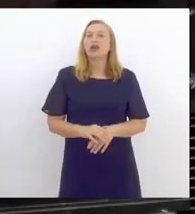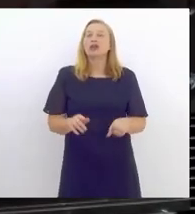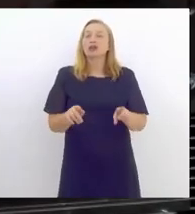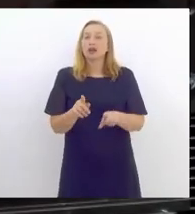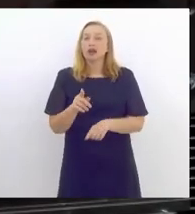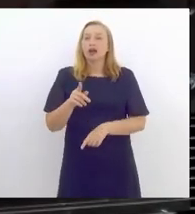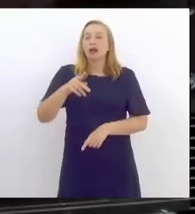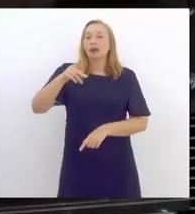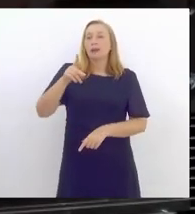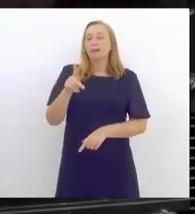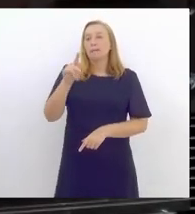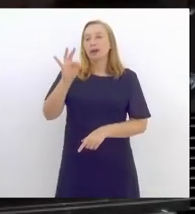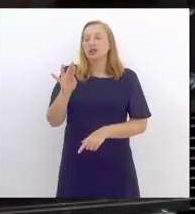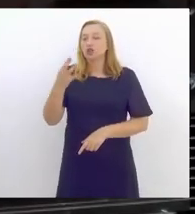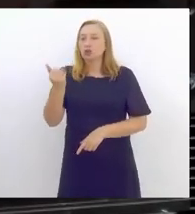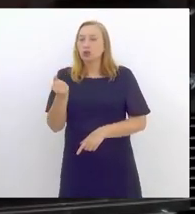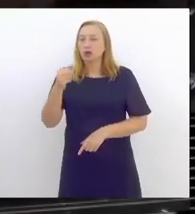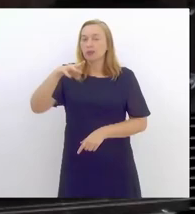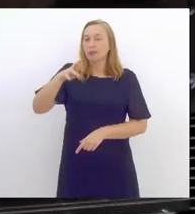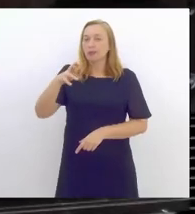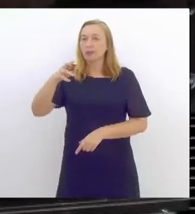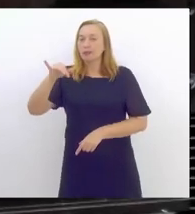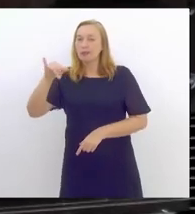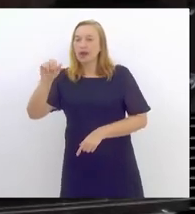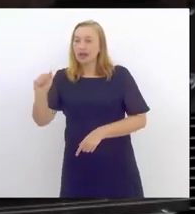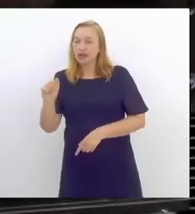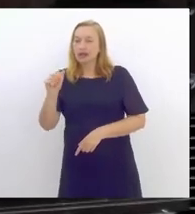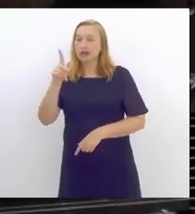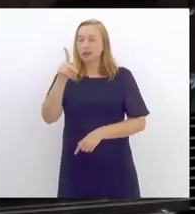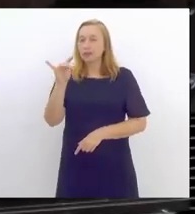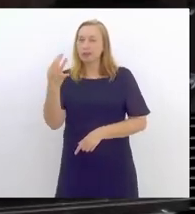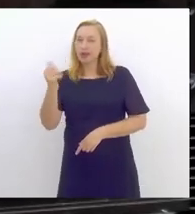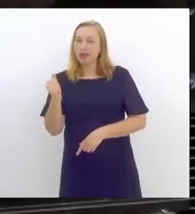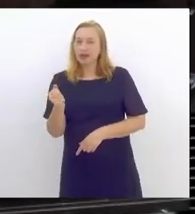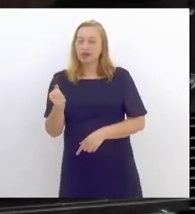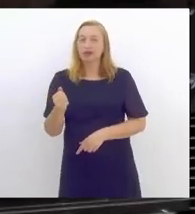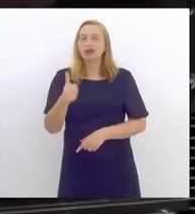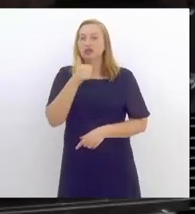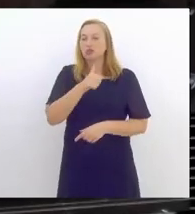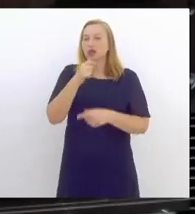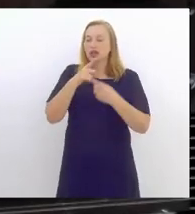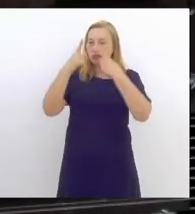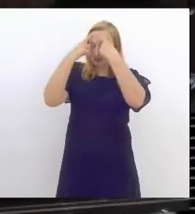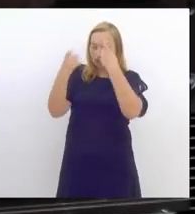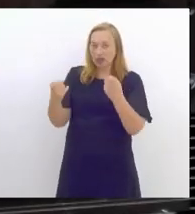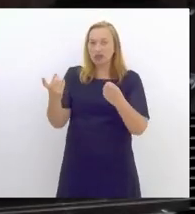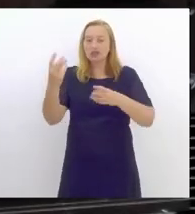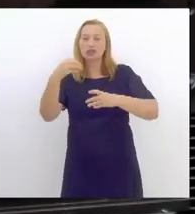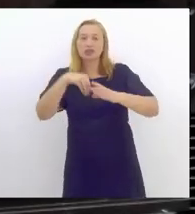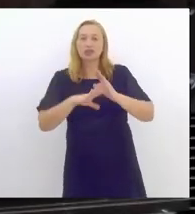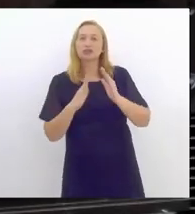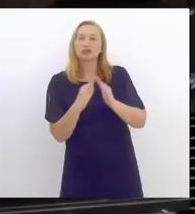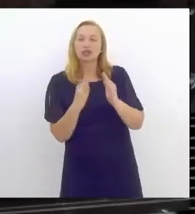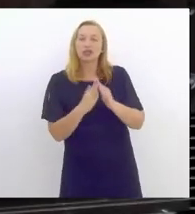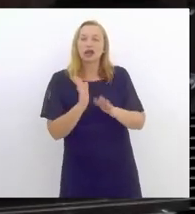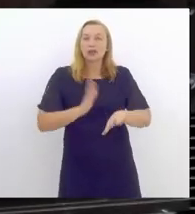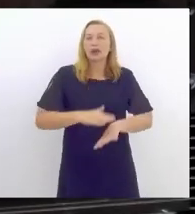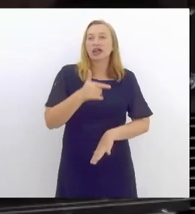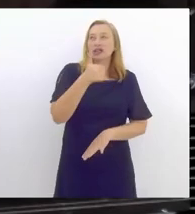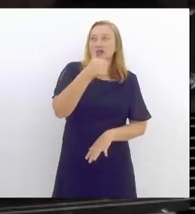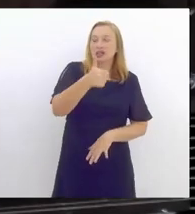Penha segue protegendo as mulheres em situação de violência doméstica e já realizou mais de 150